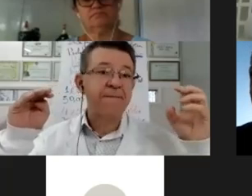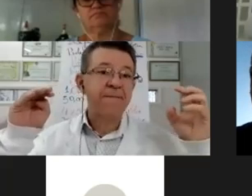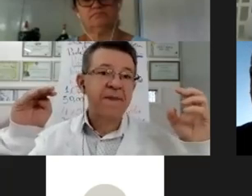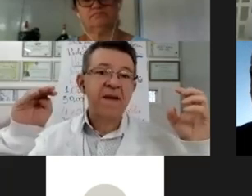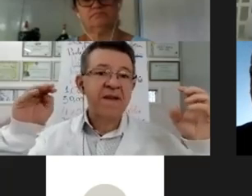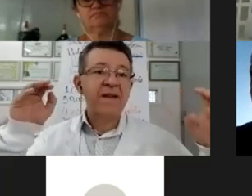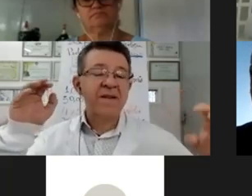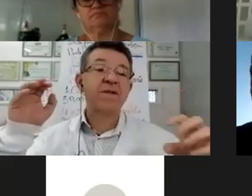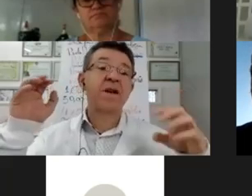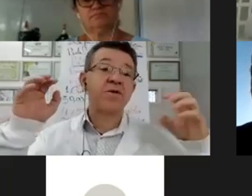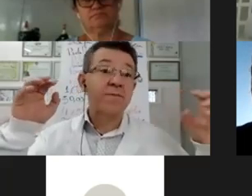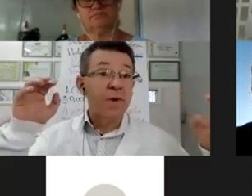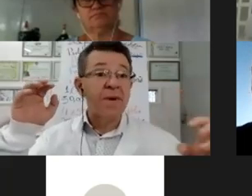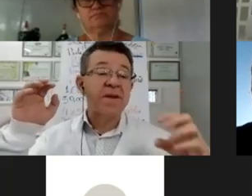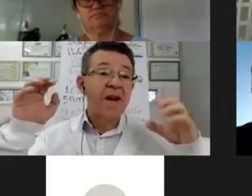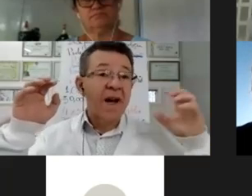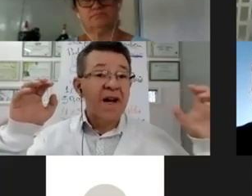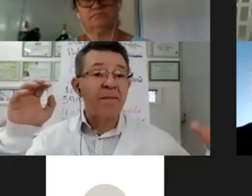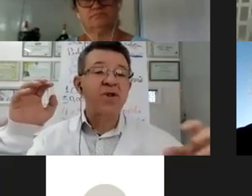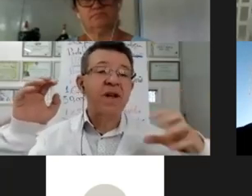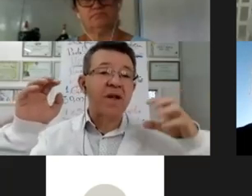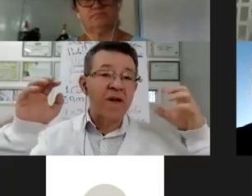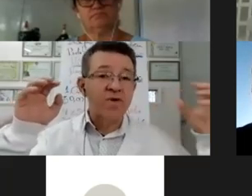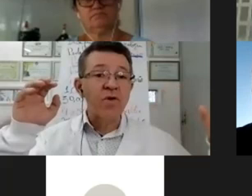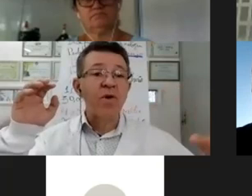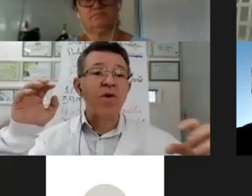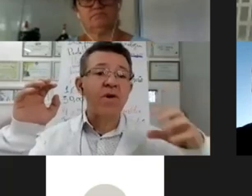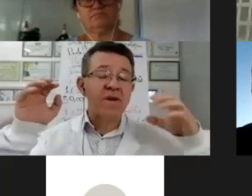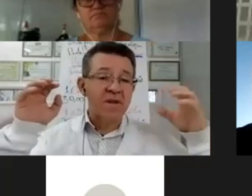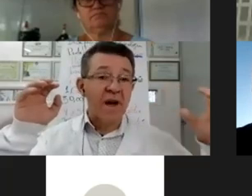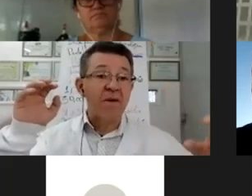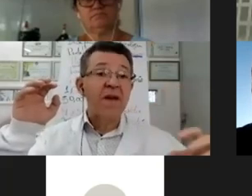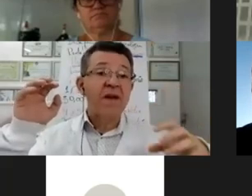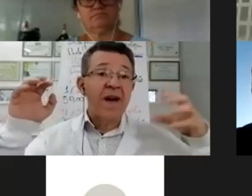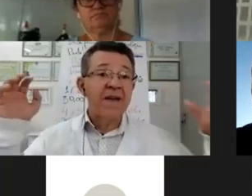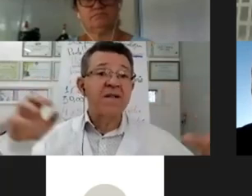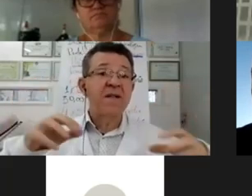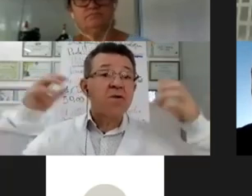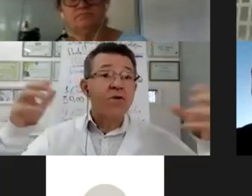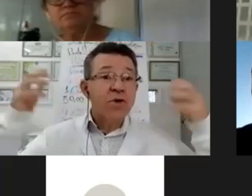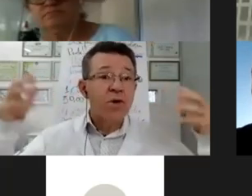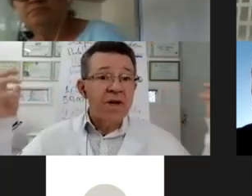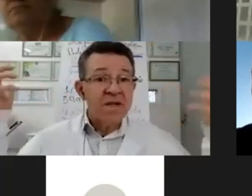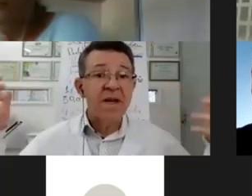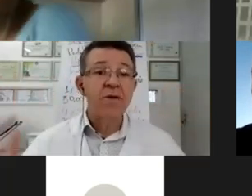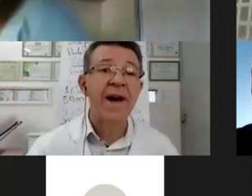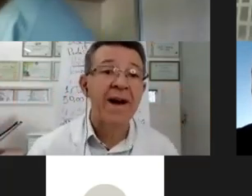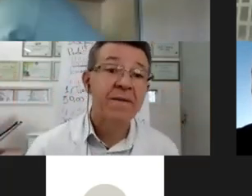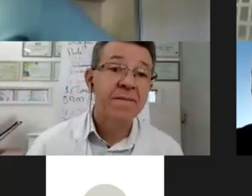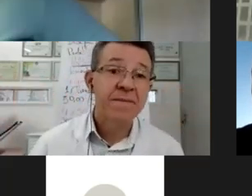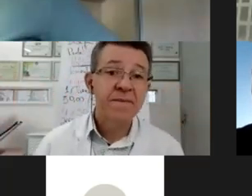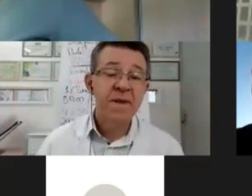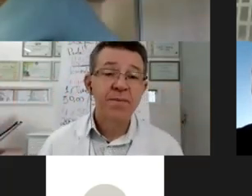próprias. E essas ações próprias acabam gerando aí os tumores, tal, e aí esse descontrole